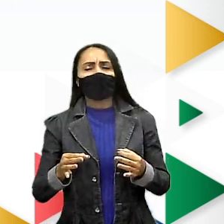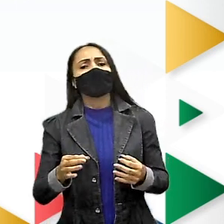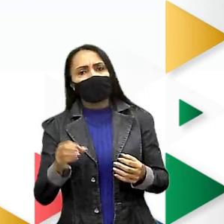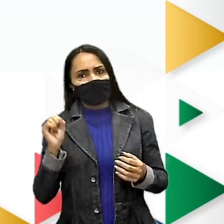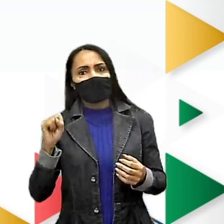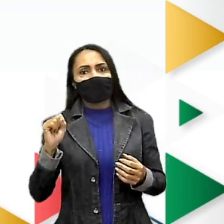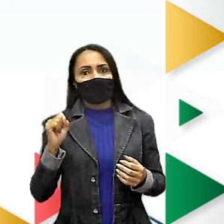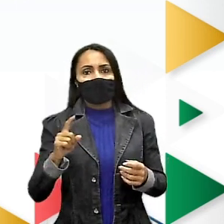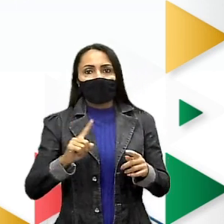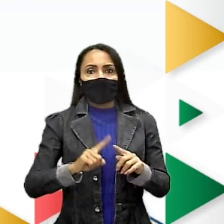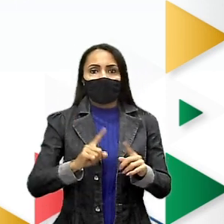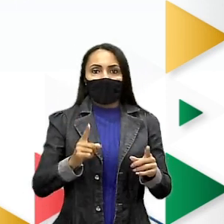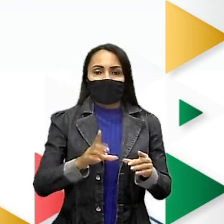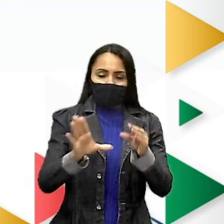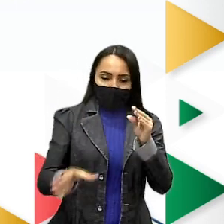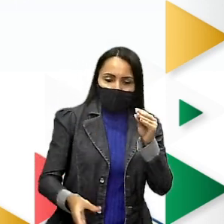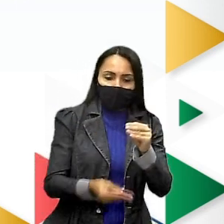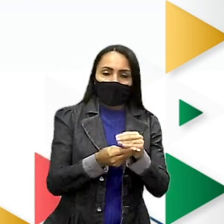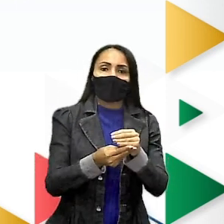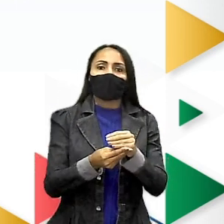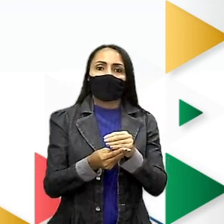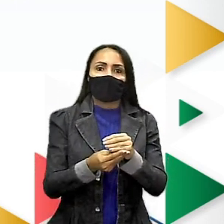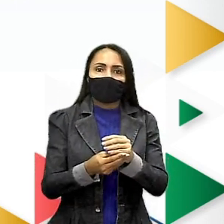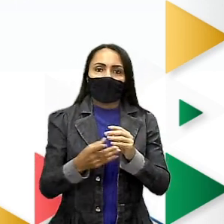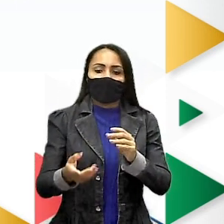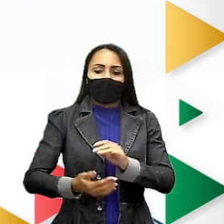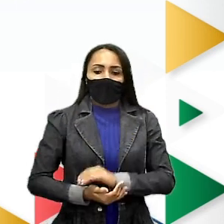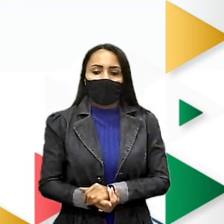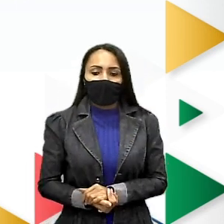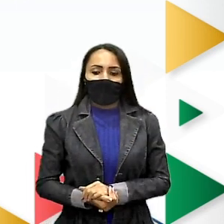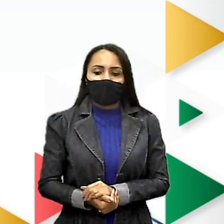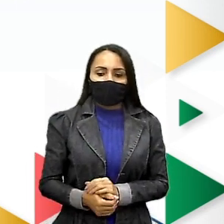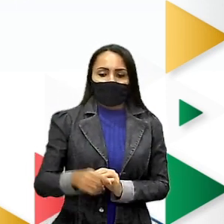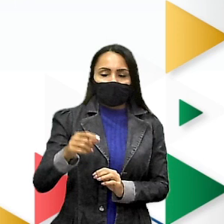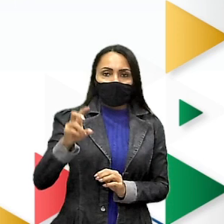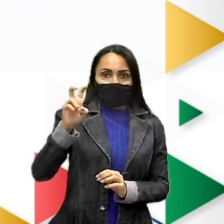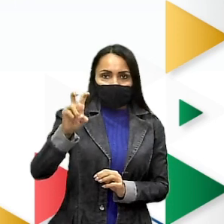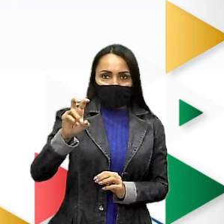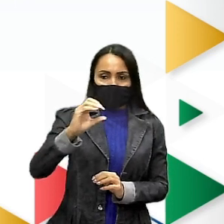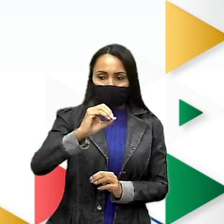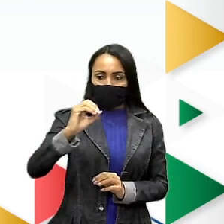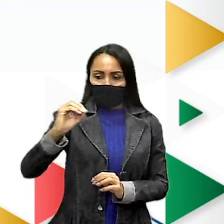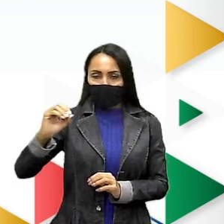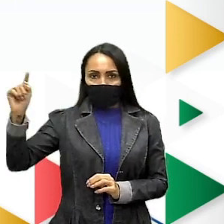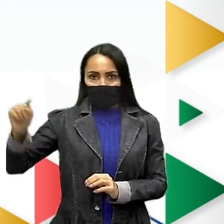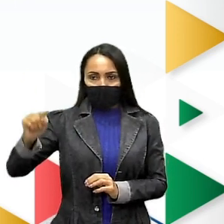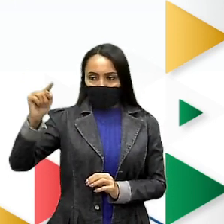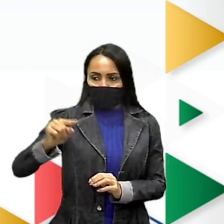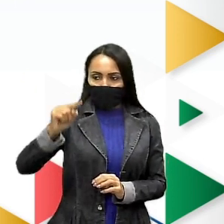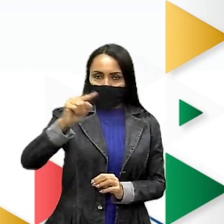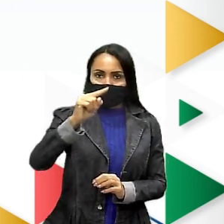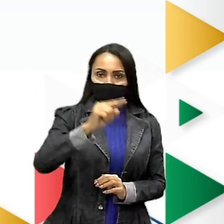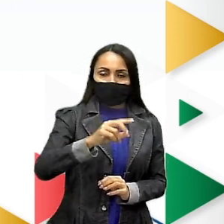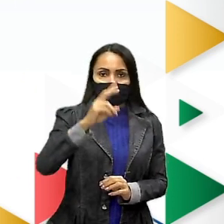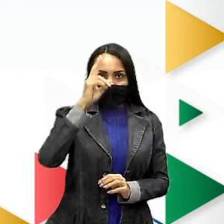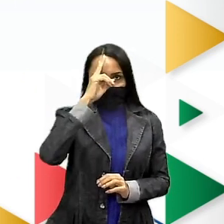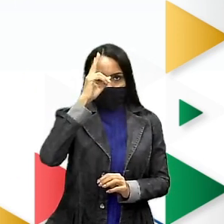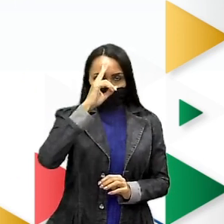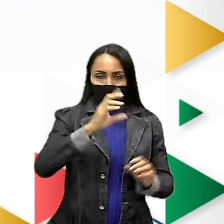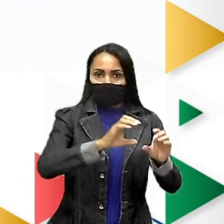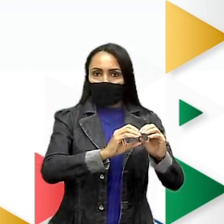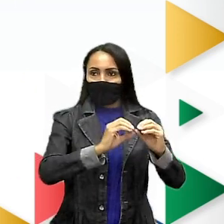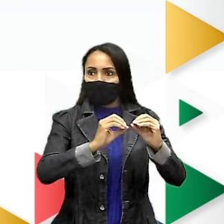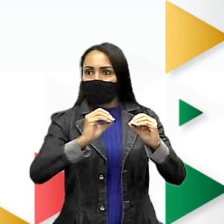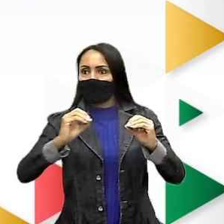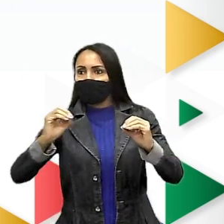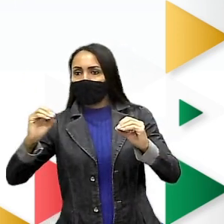gente arredonda um pouquinho, tá? Vamos cancelar esses 5 zeros aí, lembrando que se o número é grande, eu vou